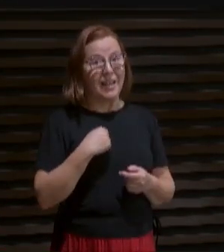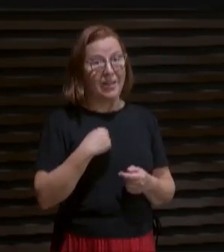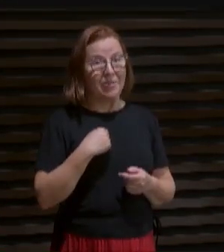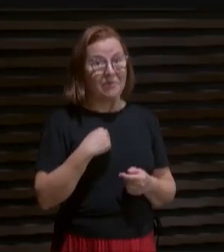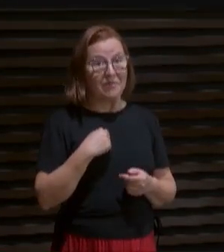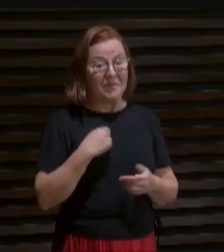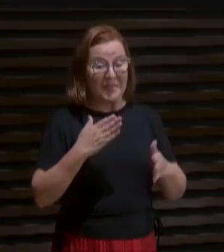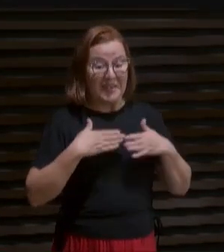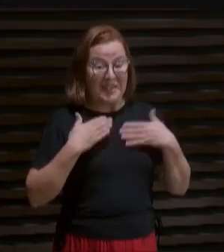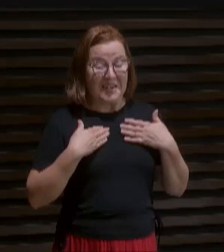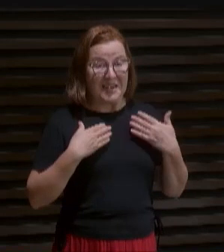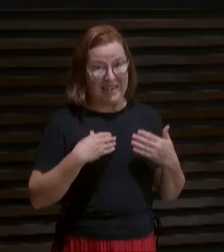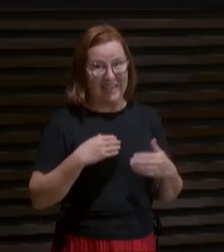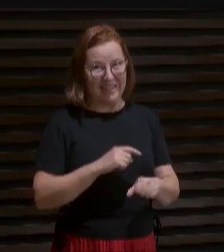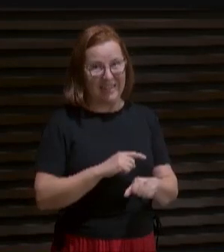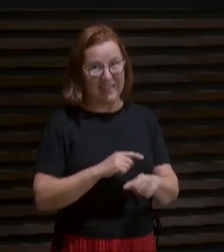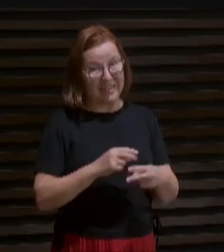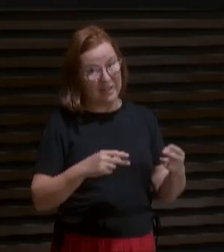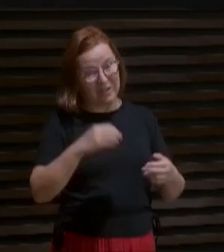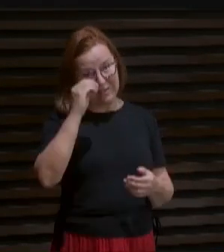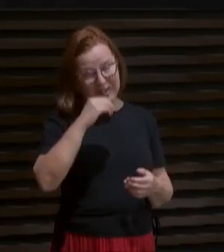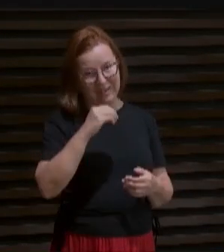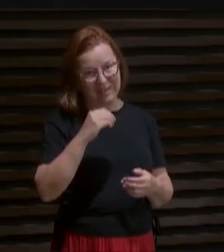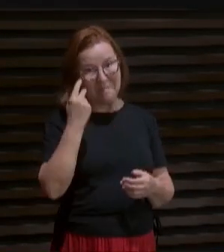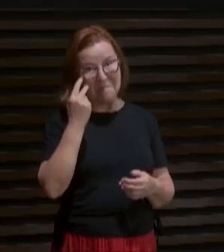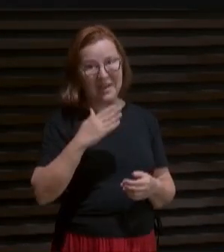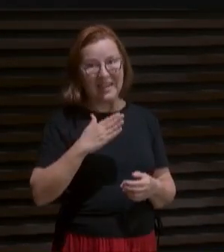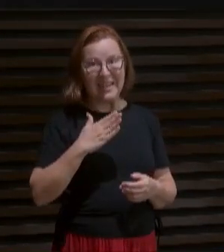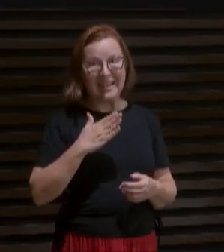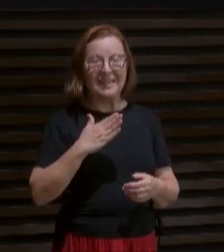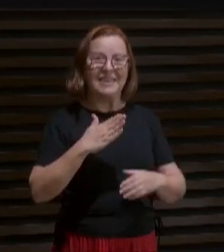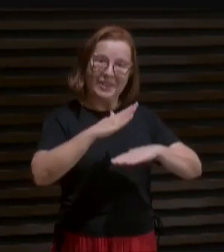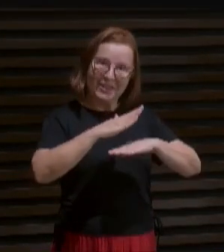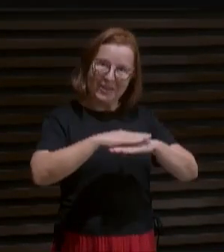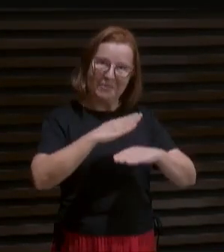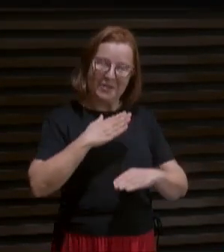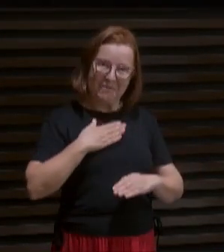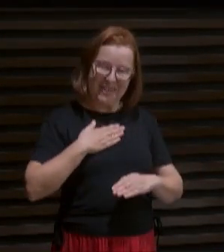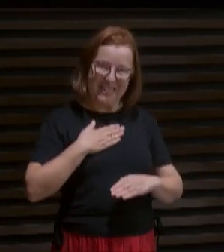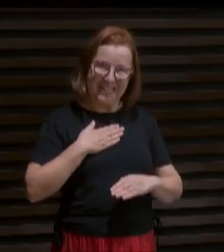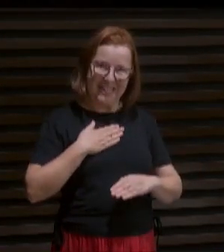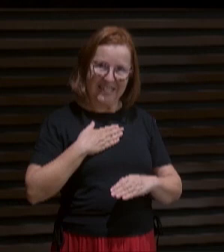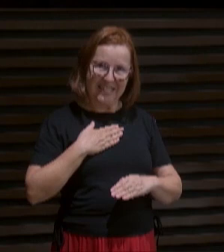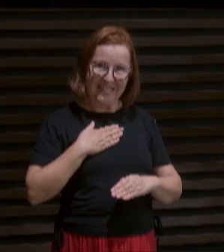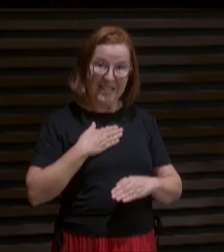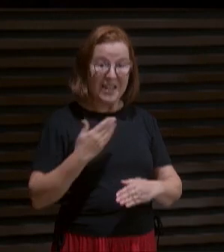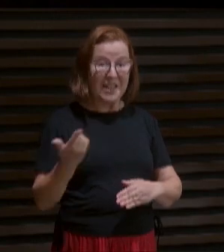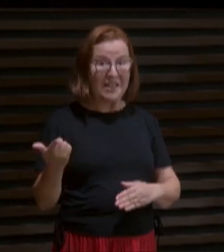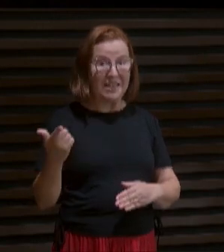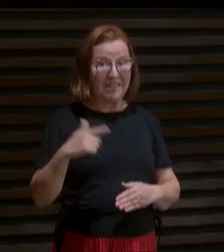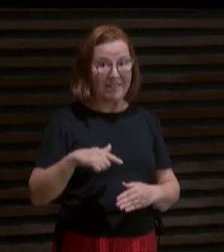sobre mim repouse o poder de Cristo. Isso é absurdo, isso é